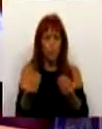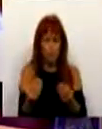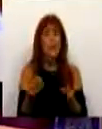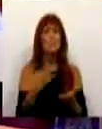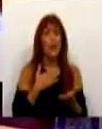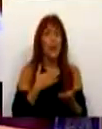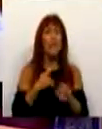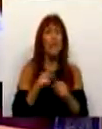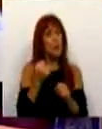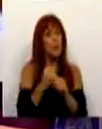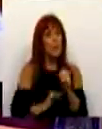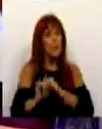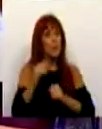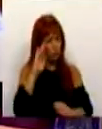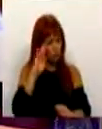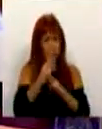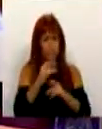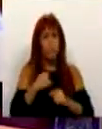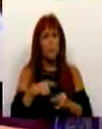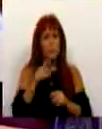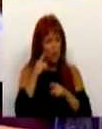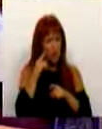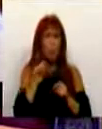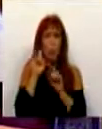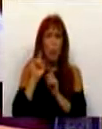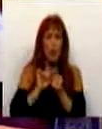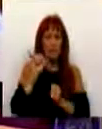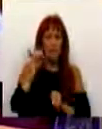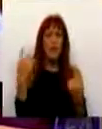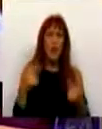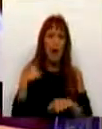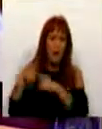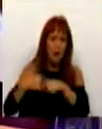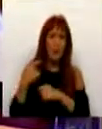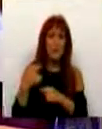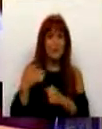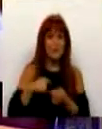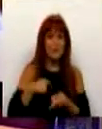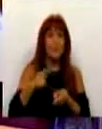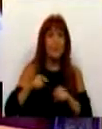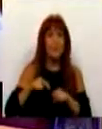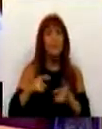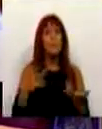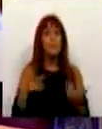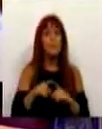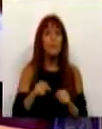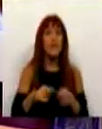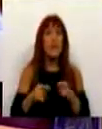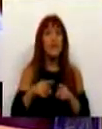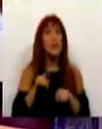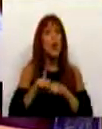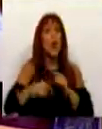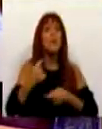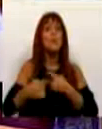remetido e pelo vosso trabalho dedicado, atento e qualificado ao longo deste exercício e também, obviamente, na esteira daquilo